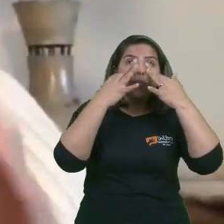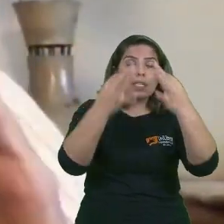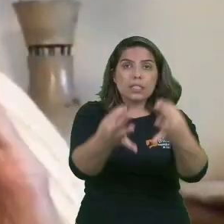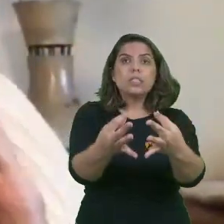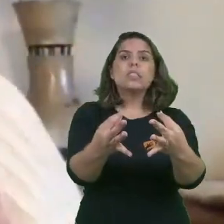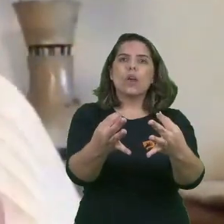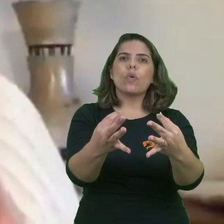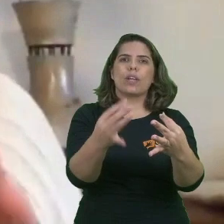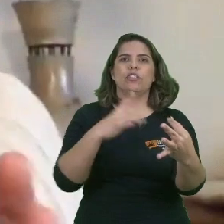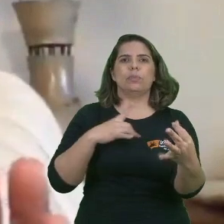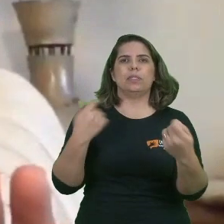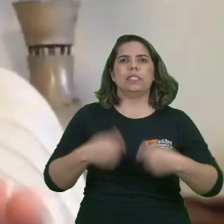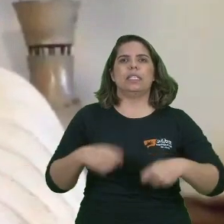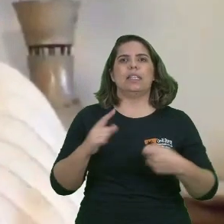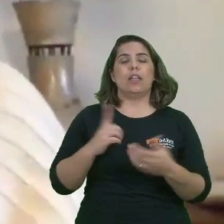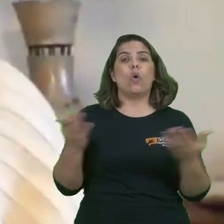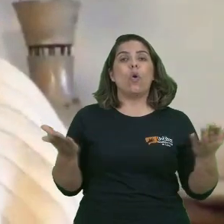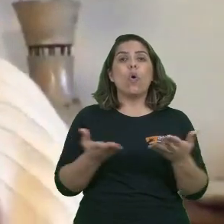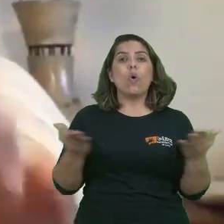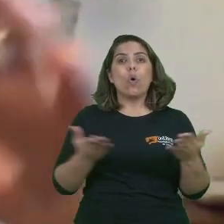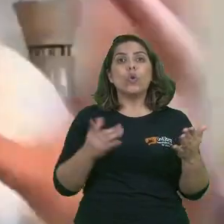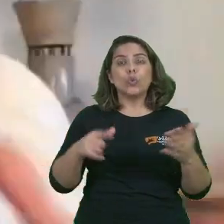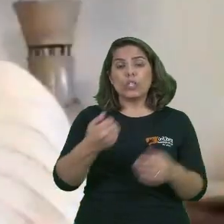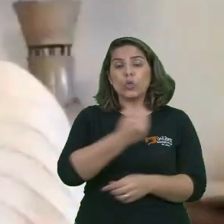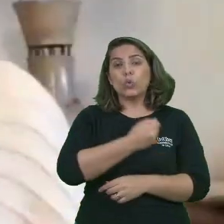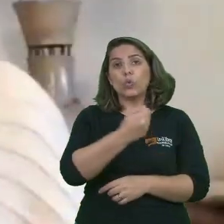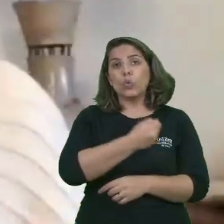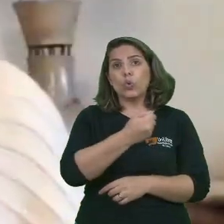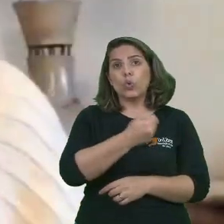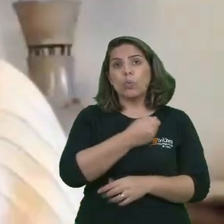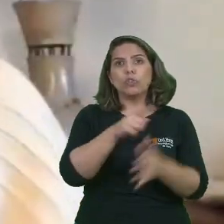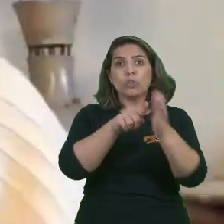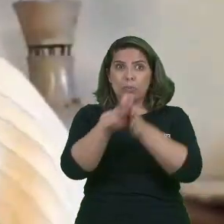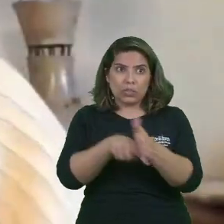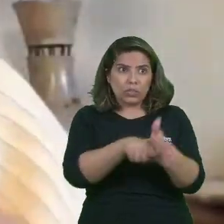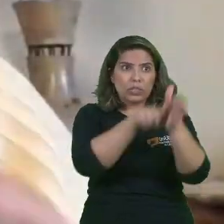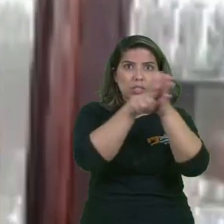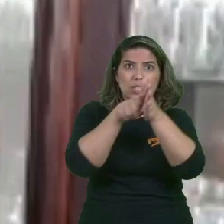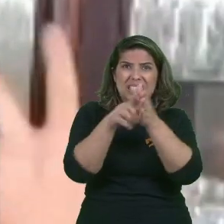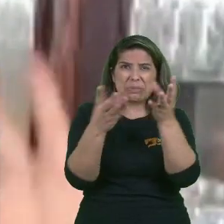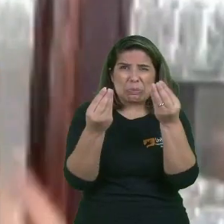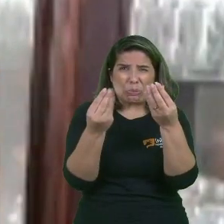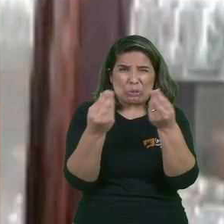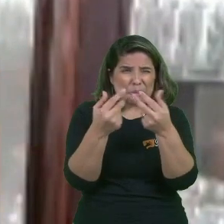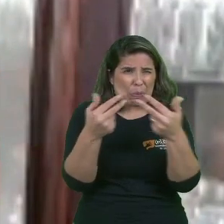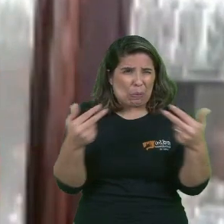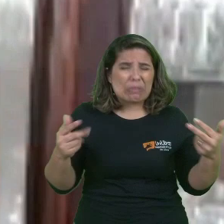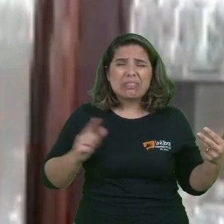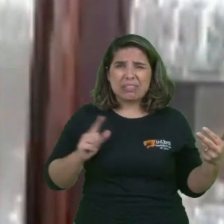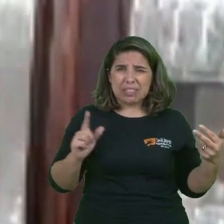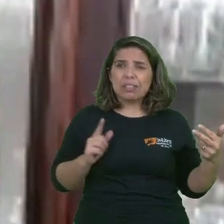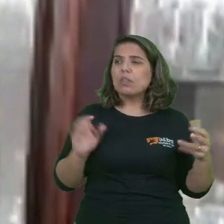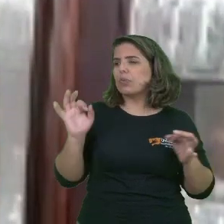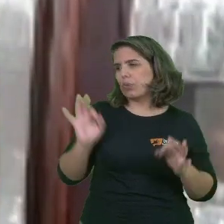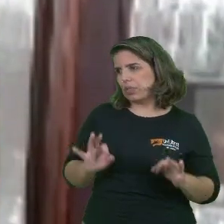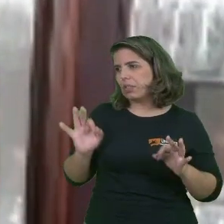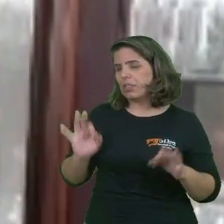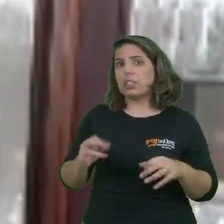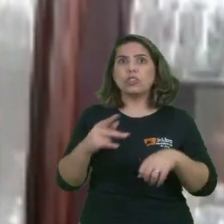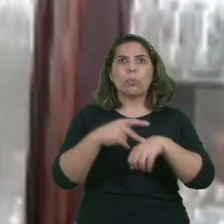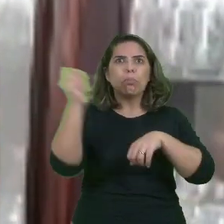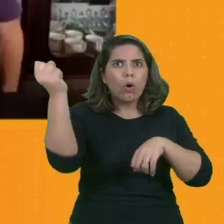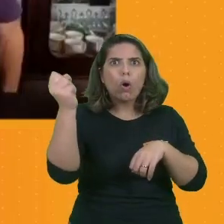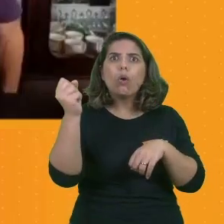que a gente tem que ter hoje com esse número grande de pesquisa com esse número grande de programa de pós-graduação